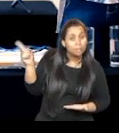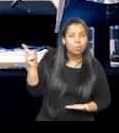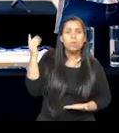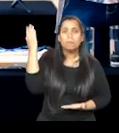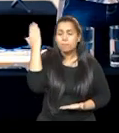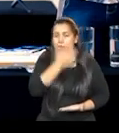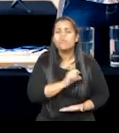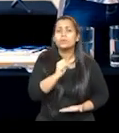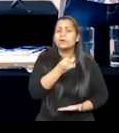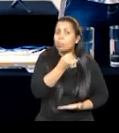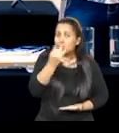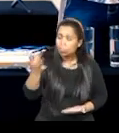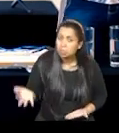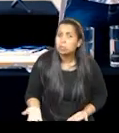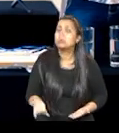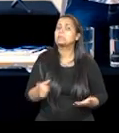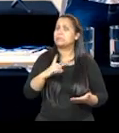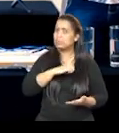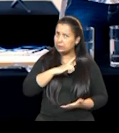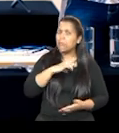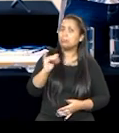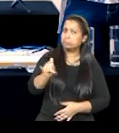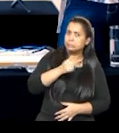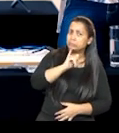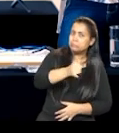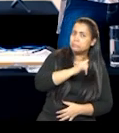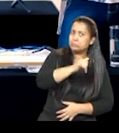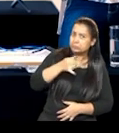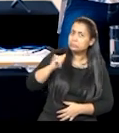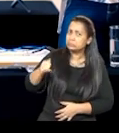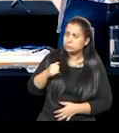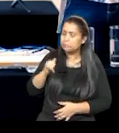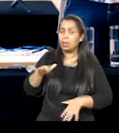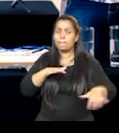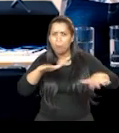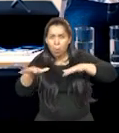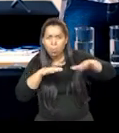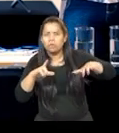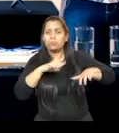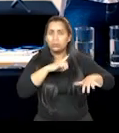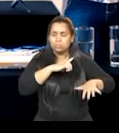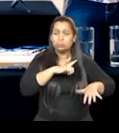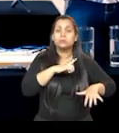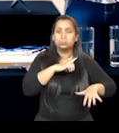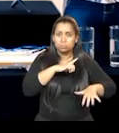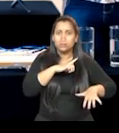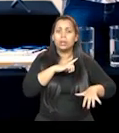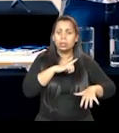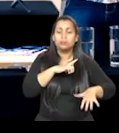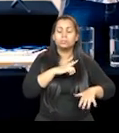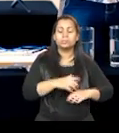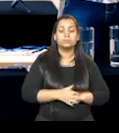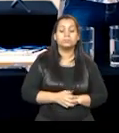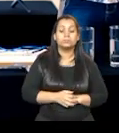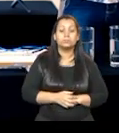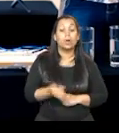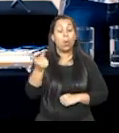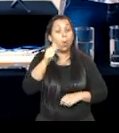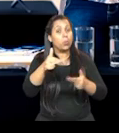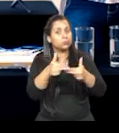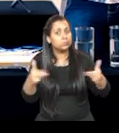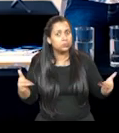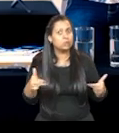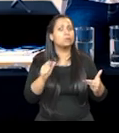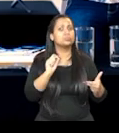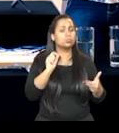comprovou que alguns materiais possuem então uma carga elétrica que está em movimento ali, gerando a corrente. Outros